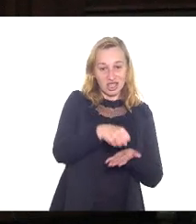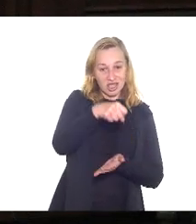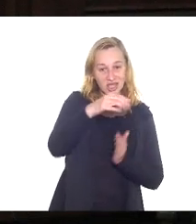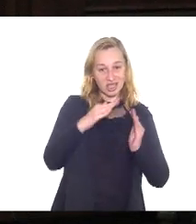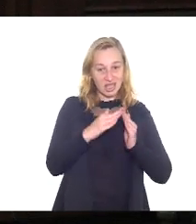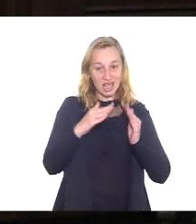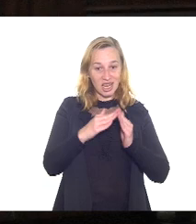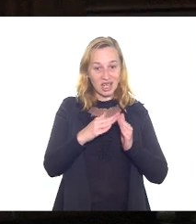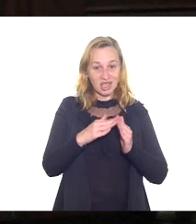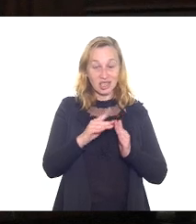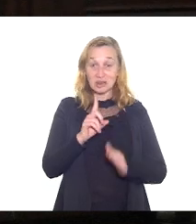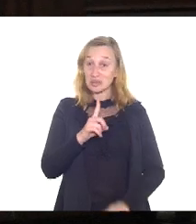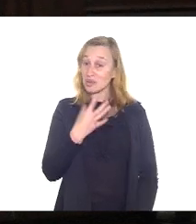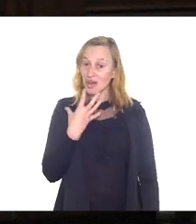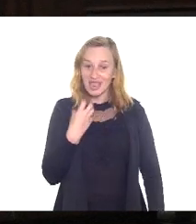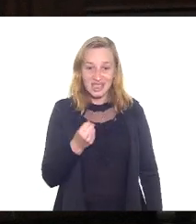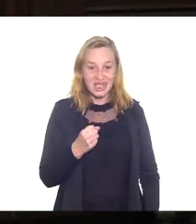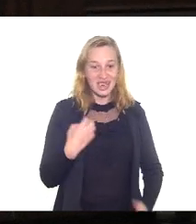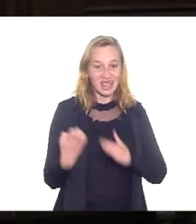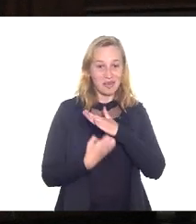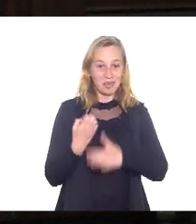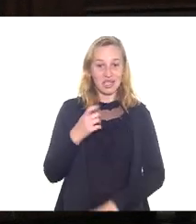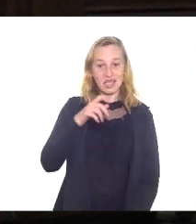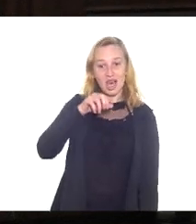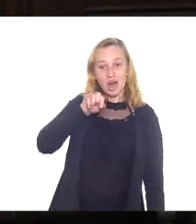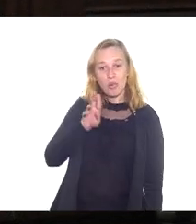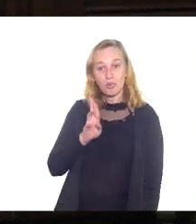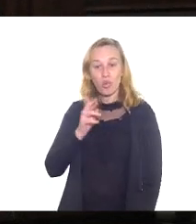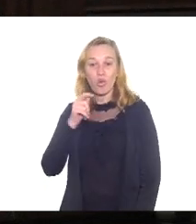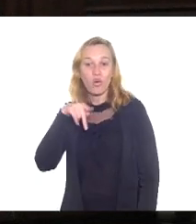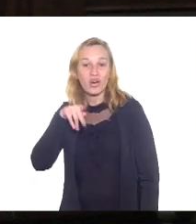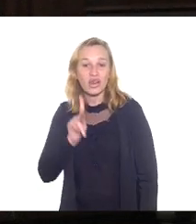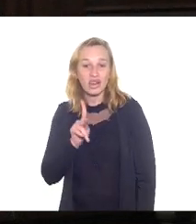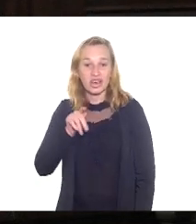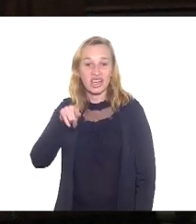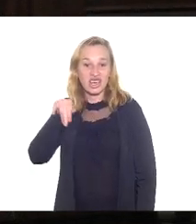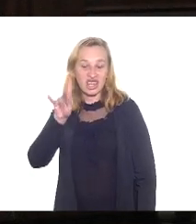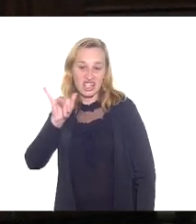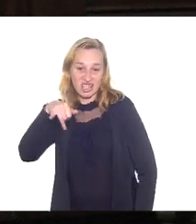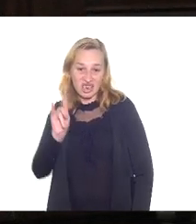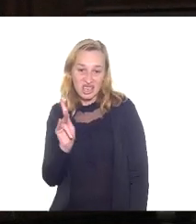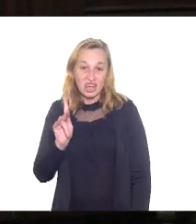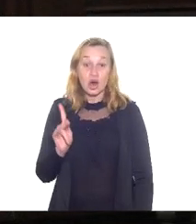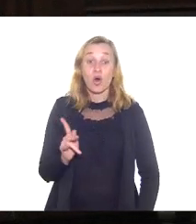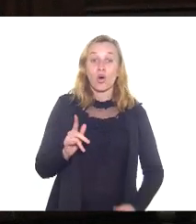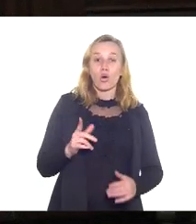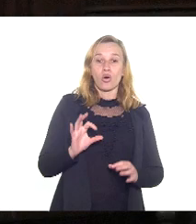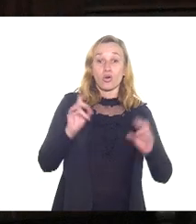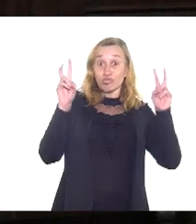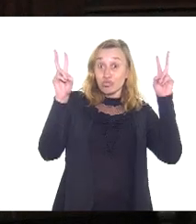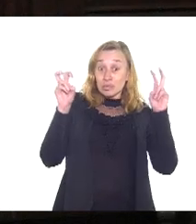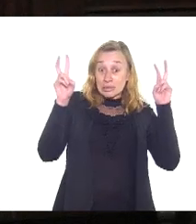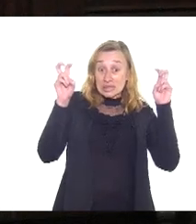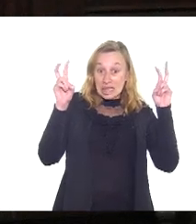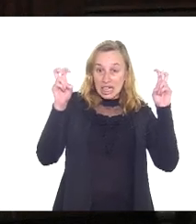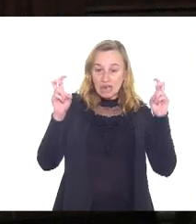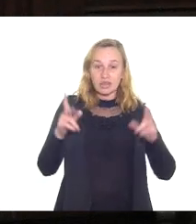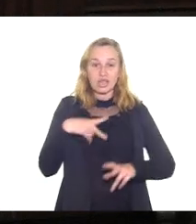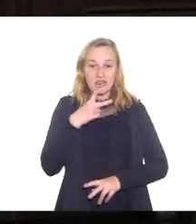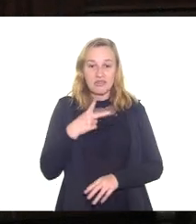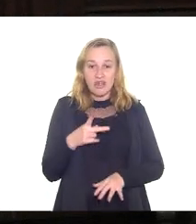meu repúdio à empresa Burger King, em relação a um tema da publicidade que trata